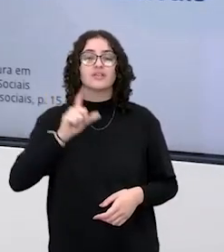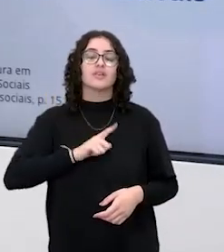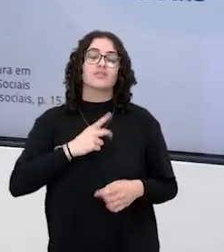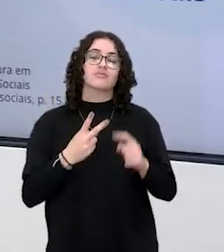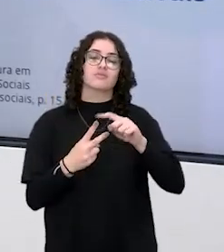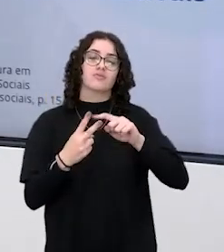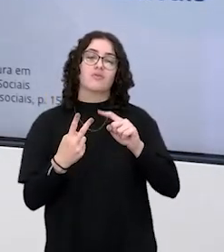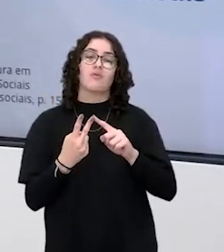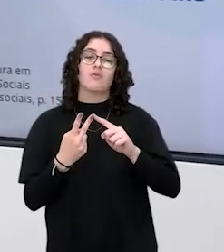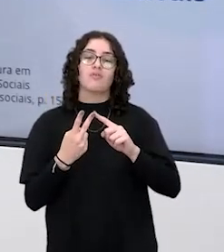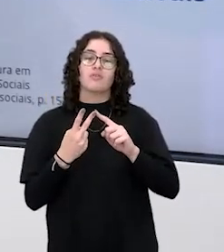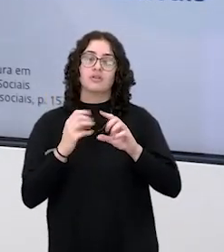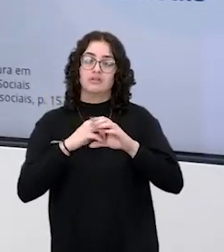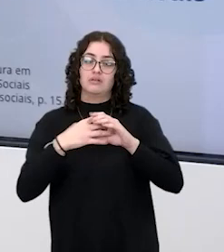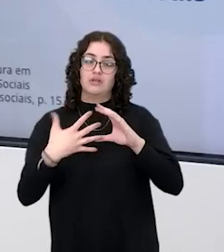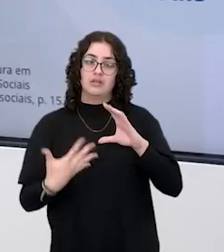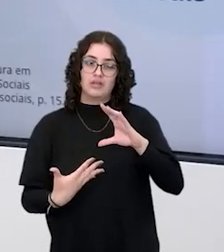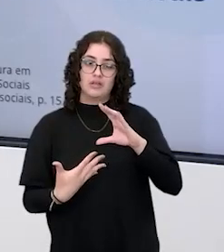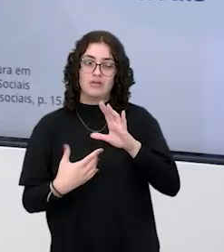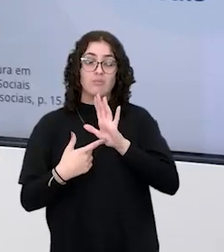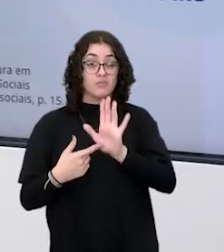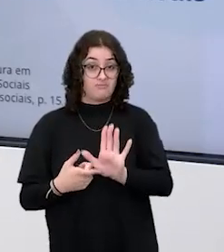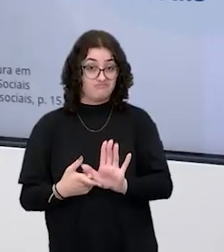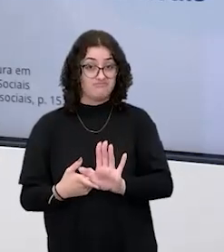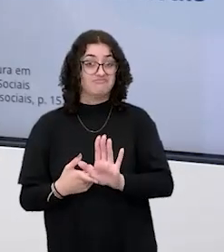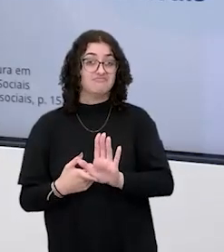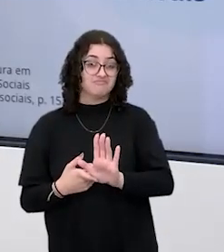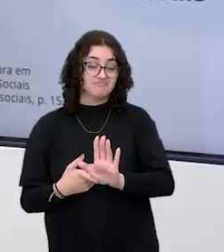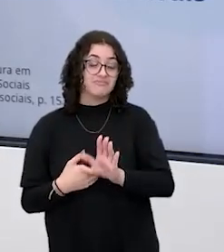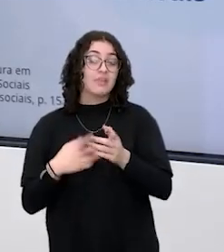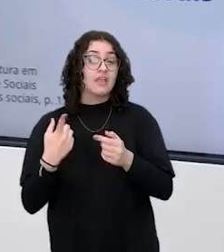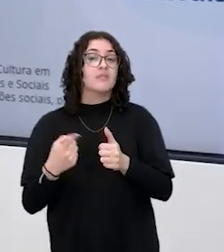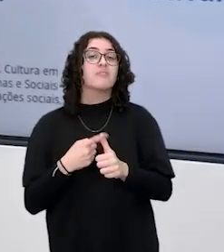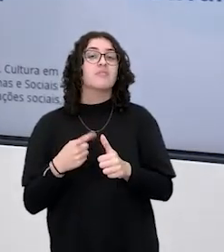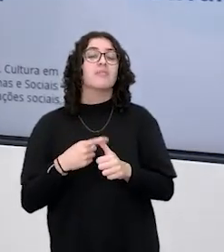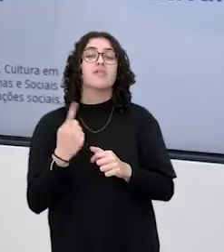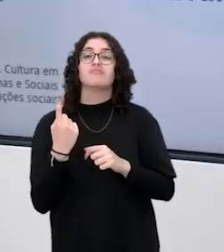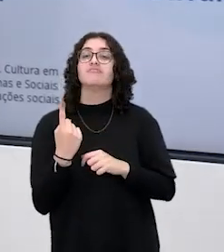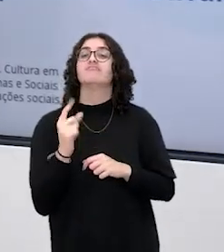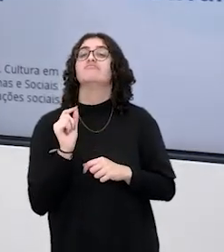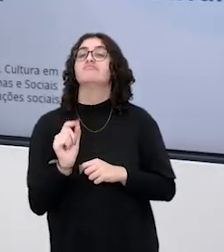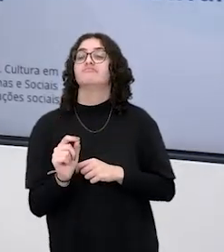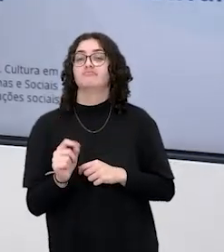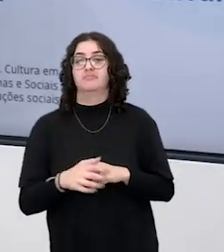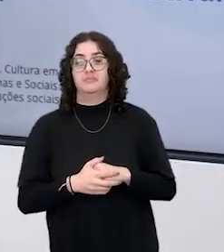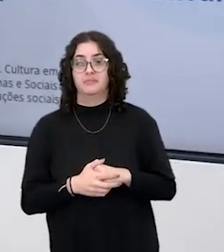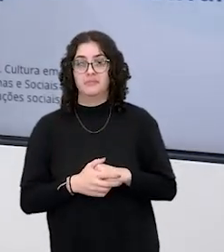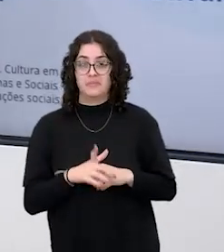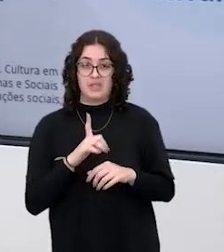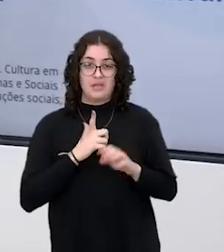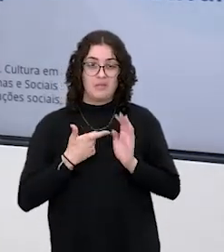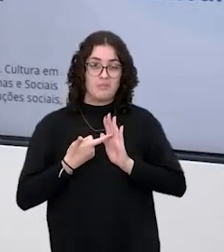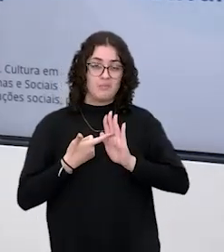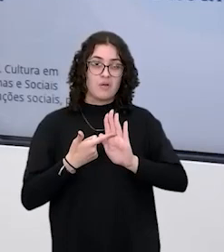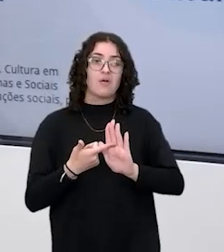aqui que a colocam de forma imprescindível. A primeira dela é que ela